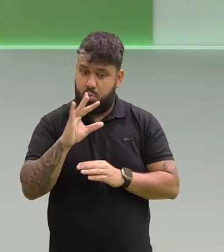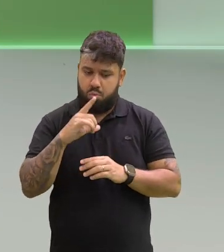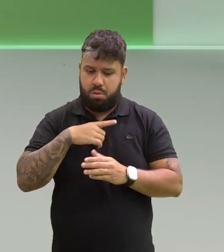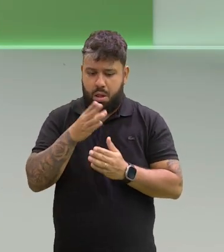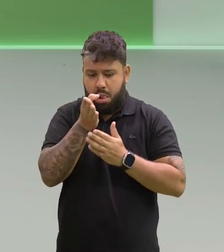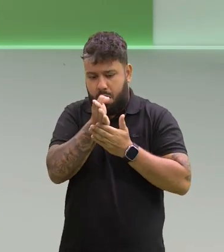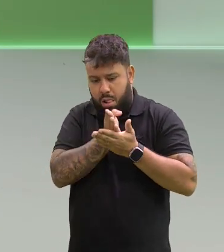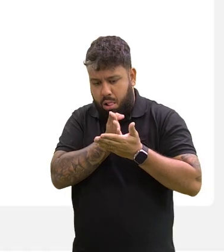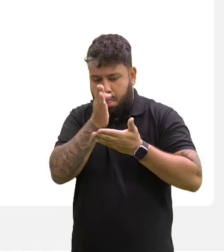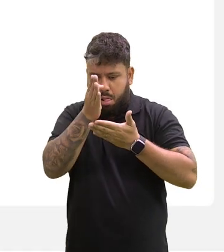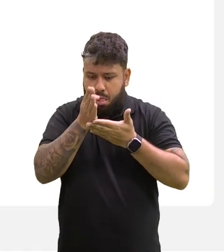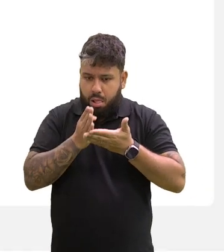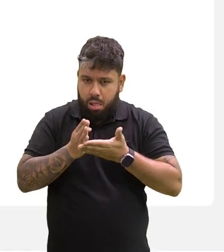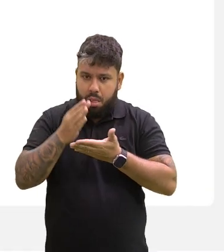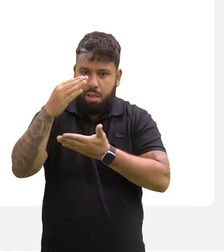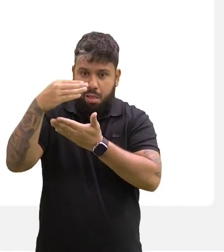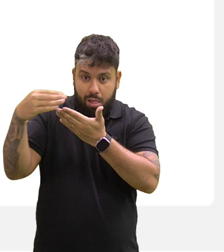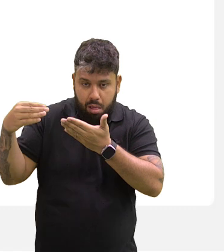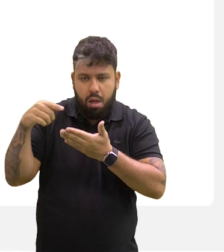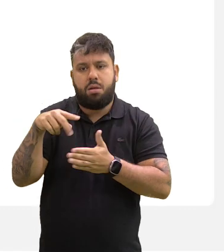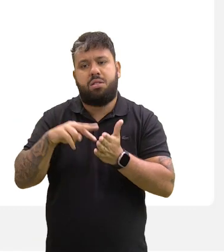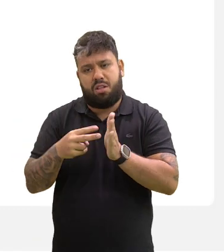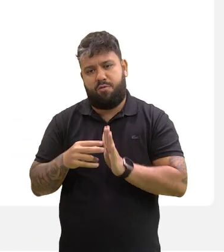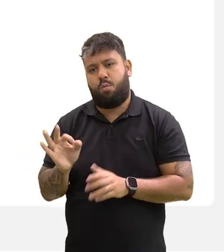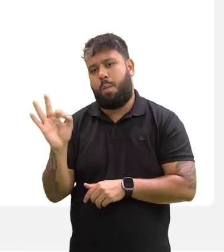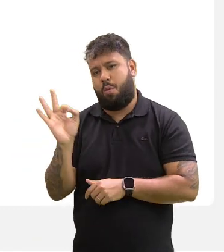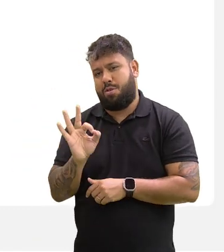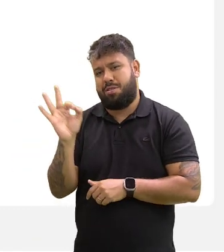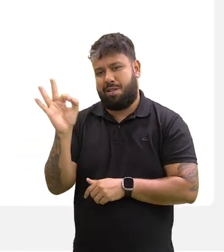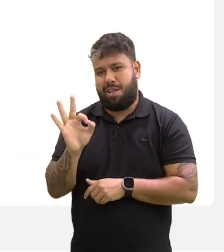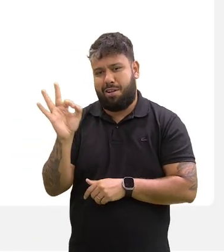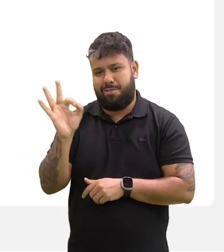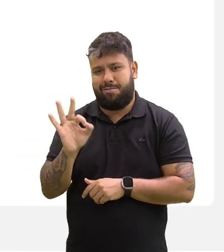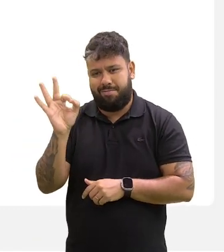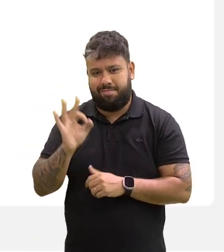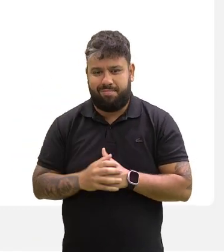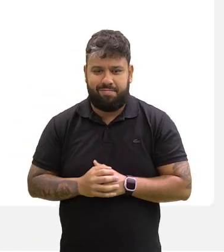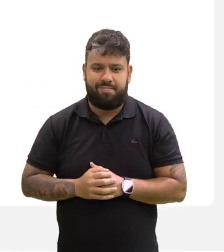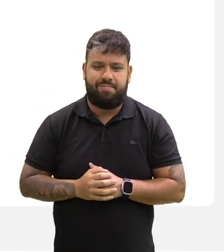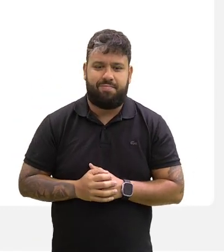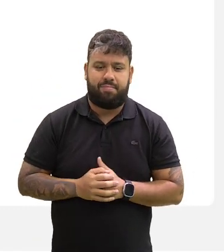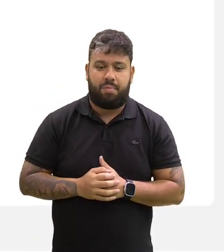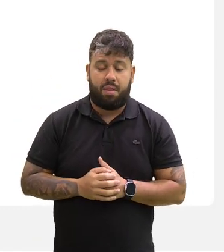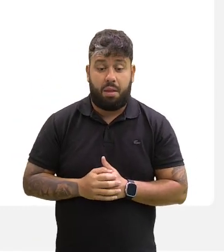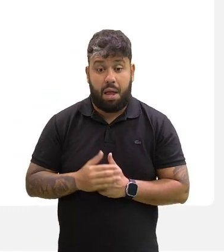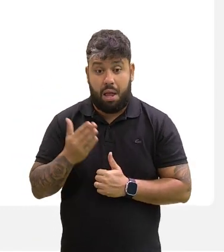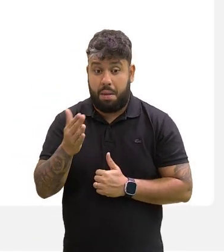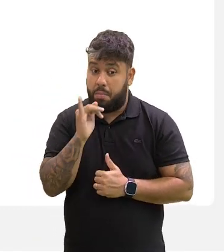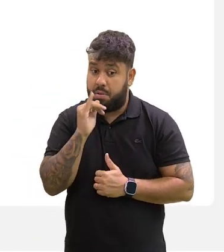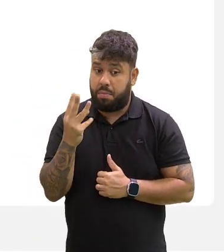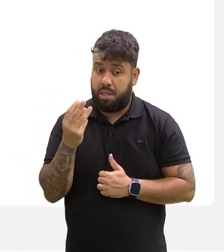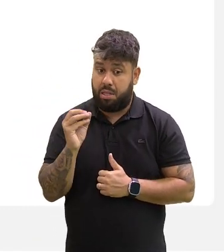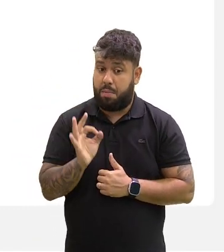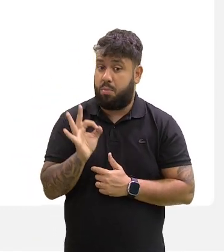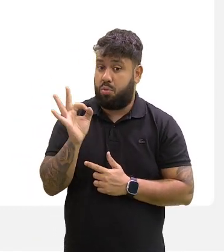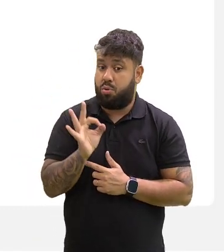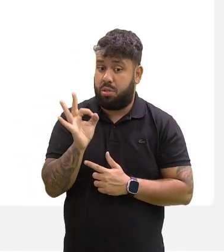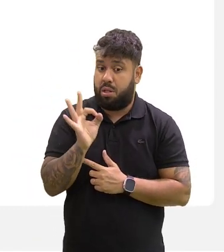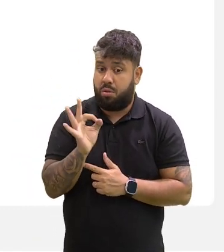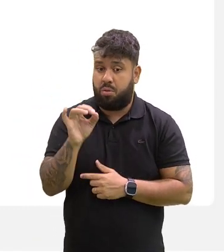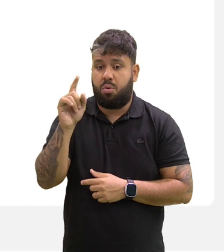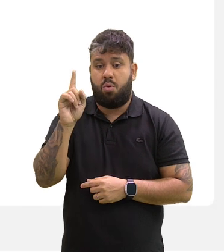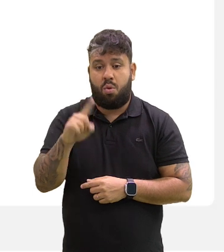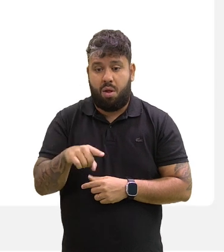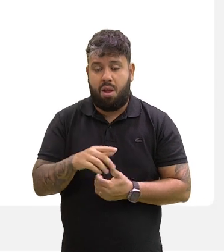do todo, ok? Então, no nosso exemplo, nós temos uma representação de um gráfico de setores, onde 30% ali é o